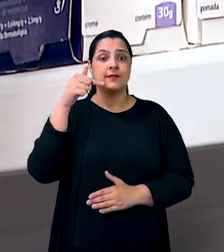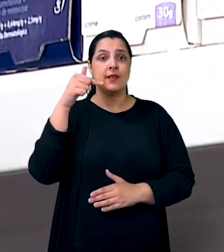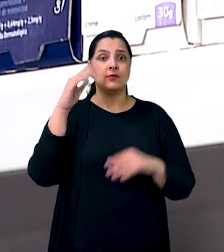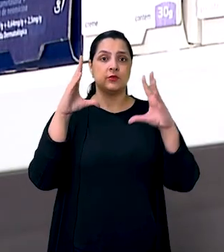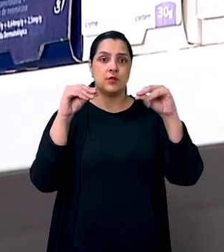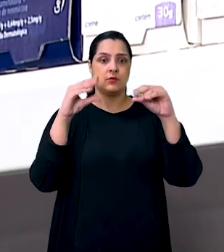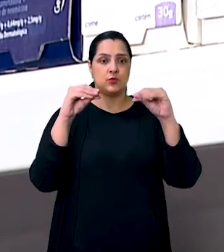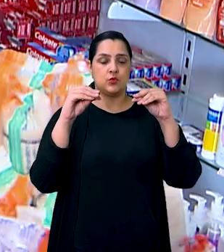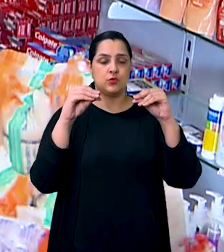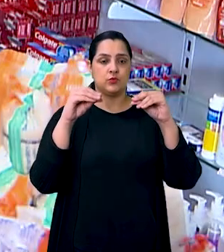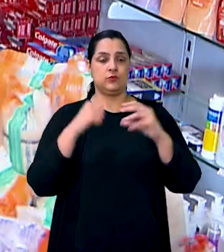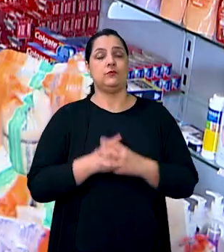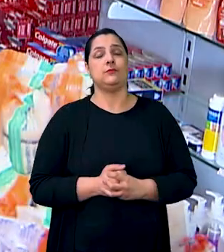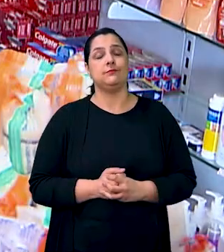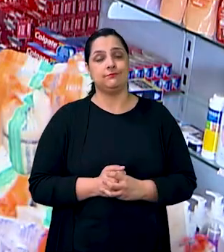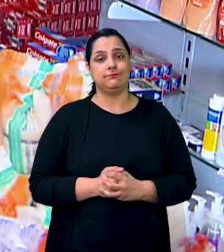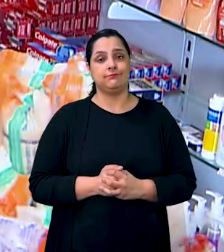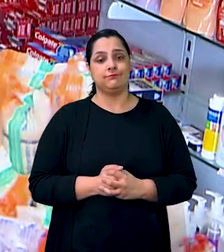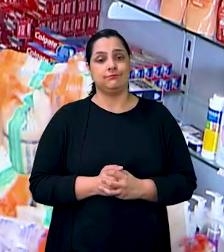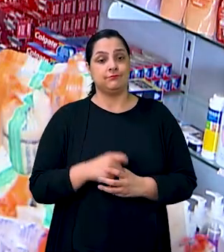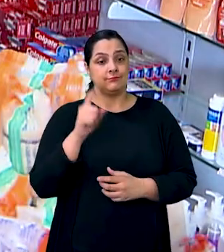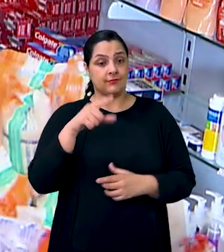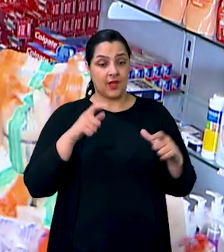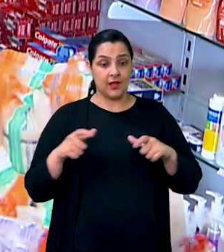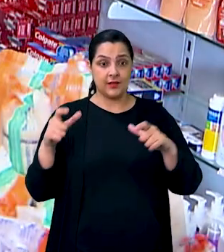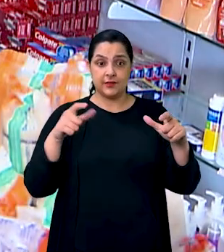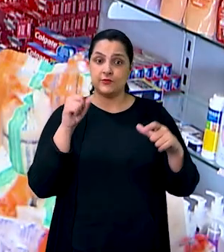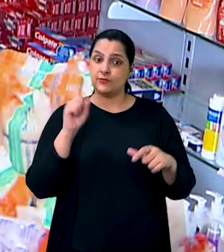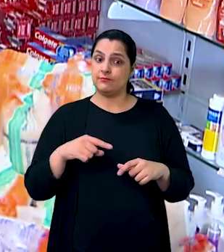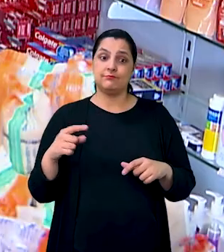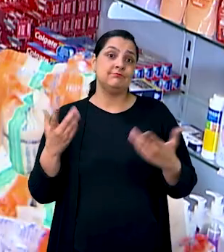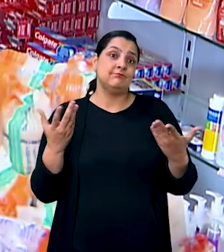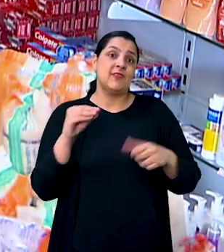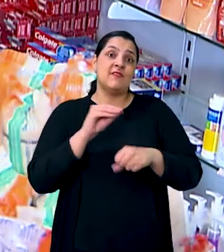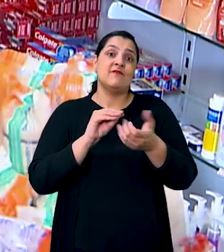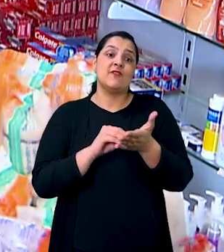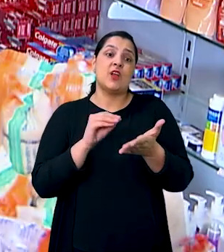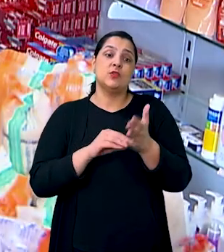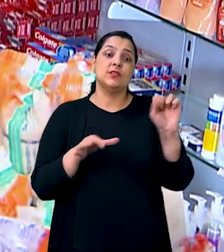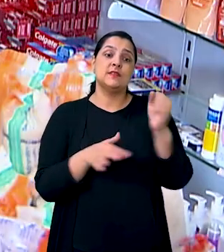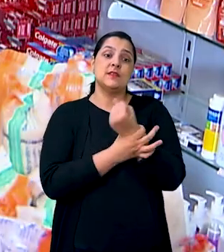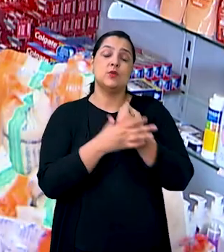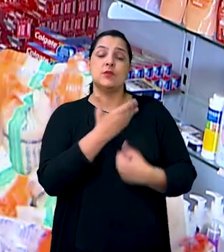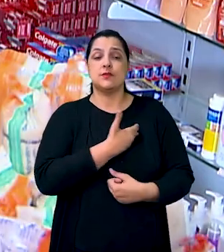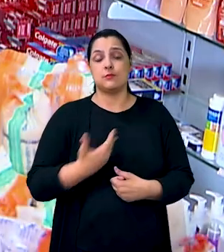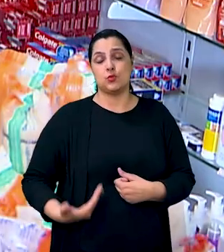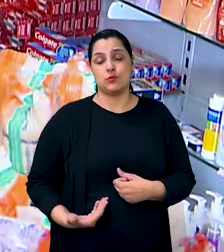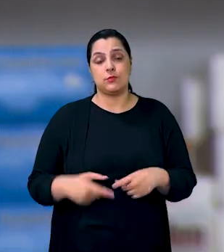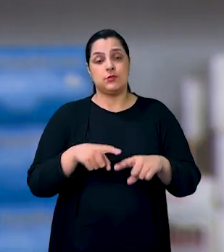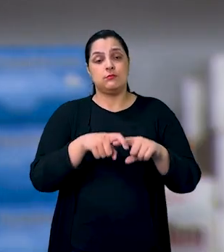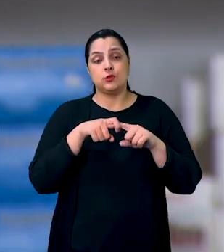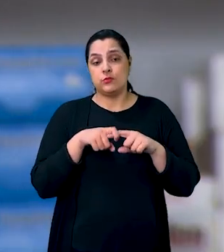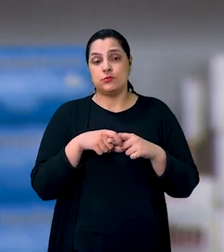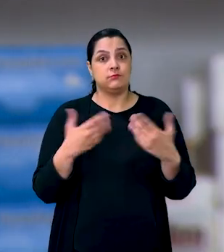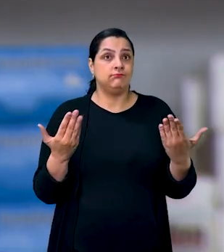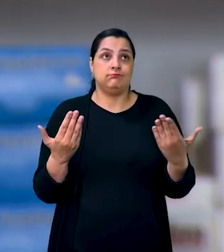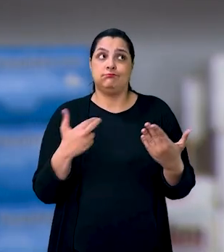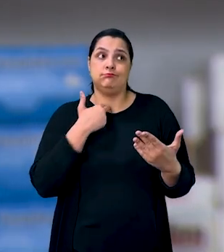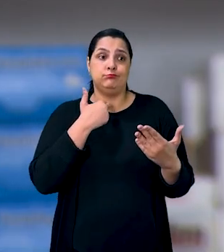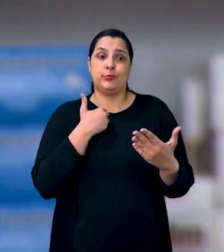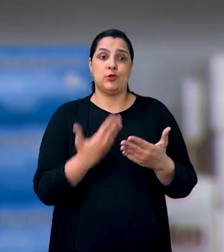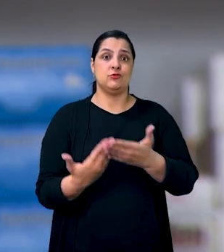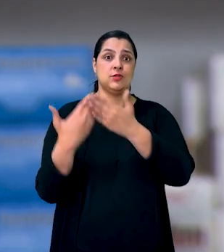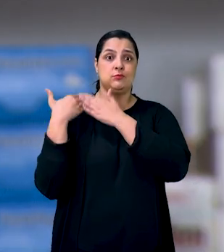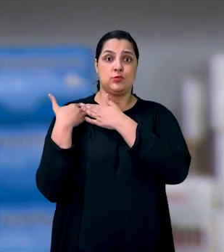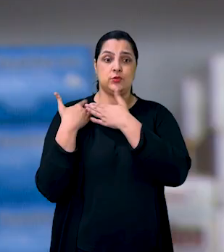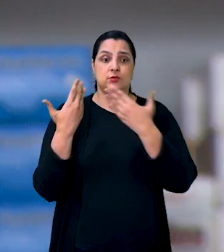7 horas da noite. Em defesa, a rede de farmácias alegou ser vítima da falta de segurança pública. Por isso, não poderia